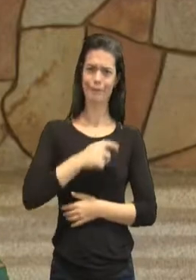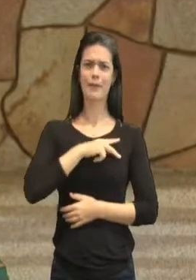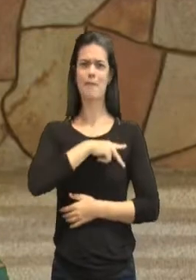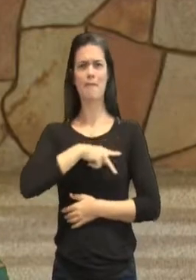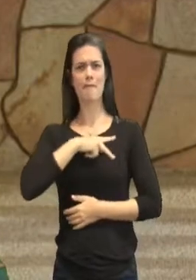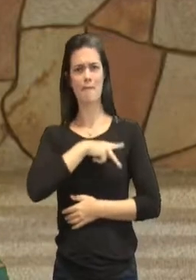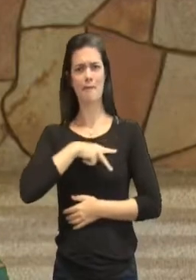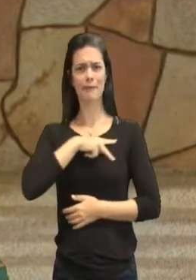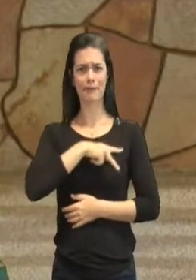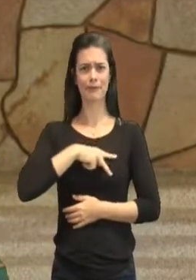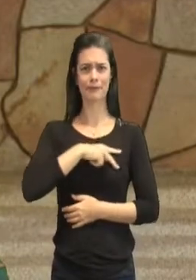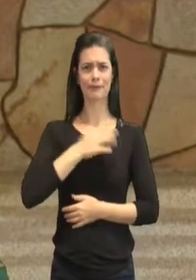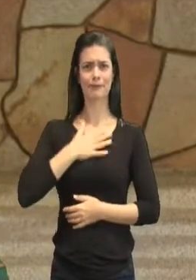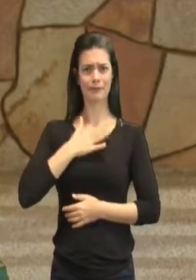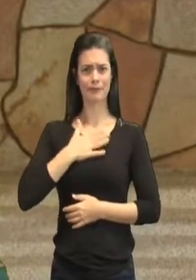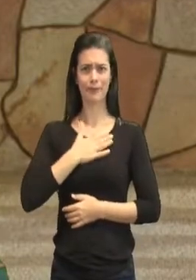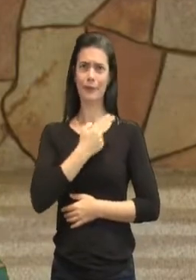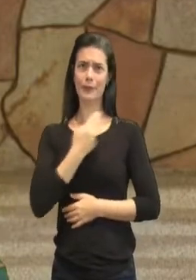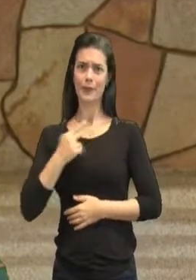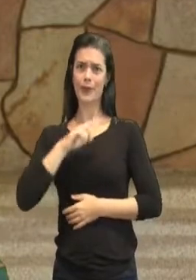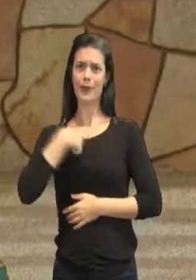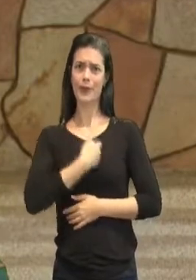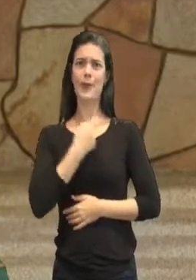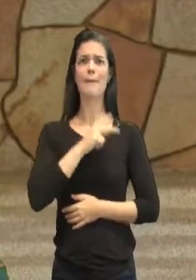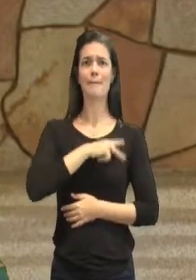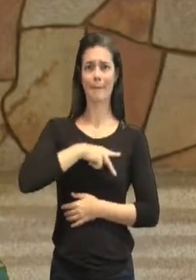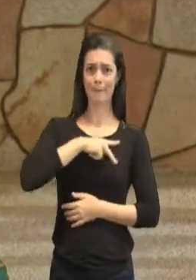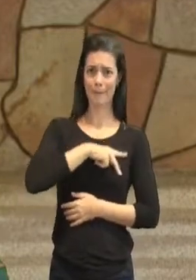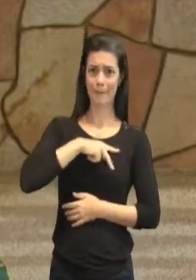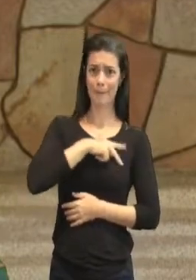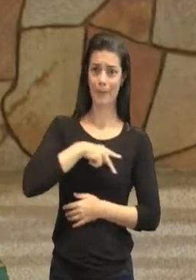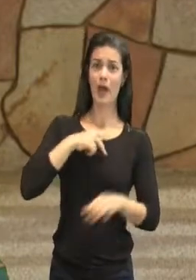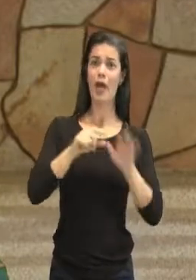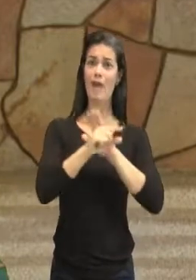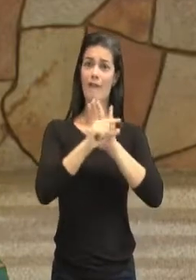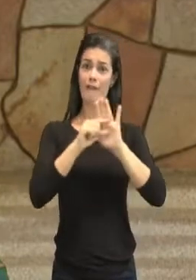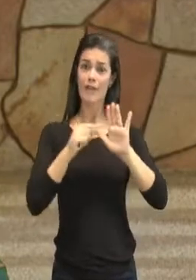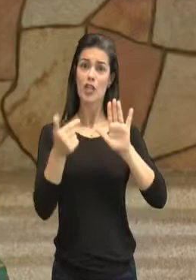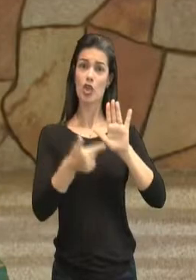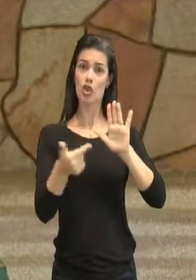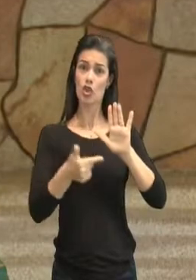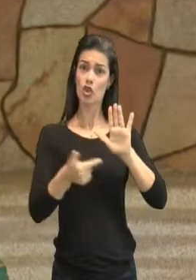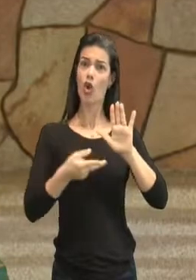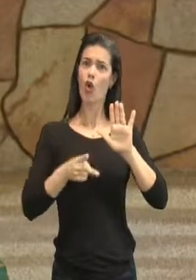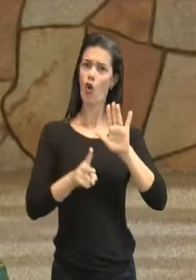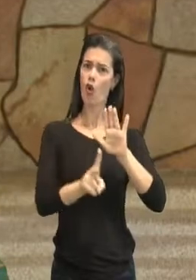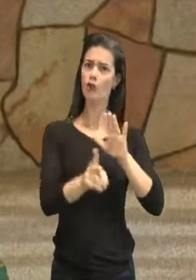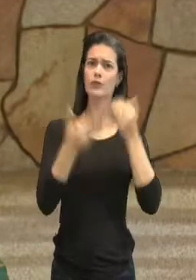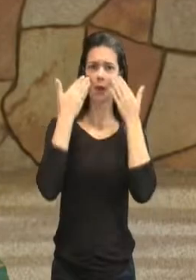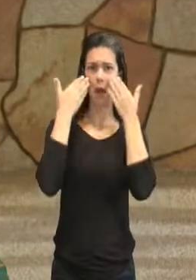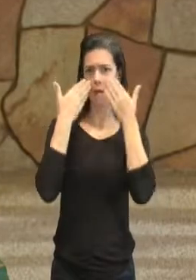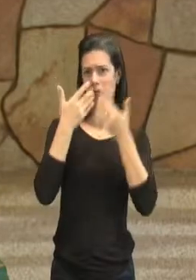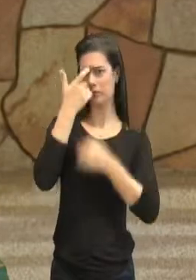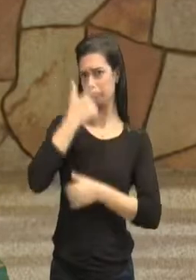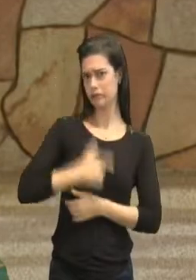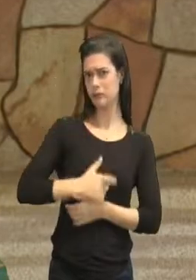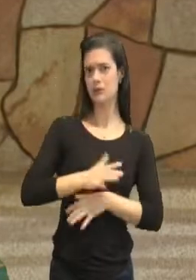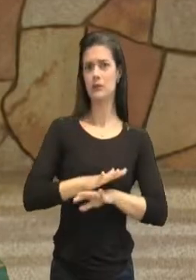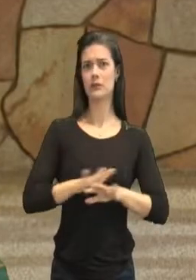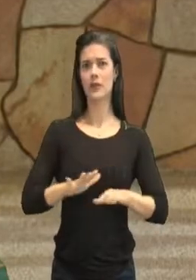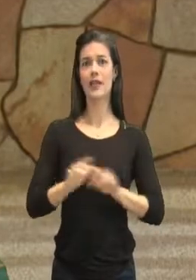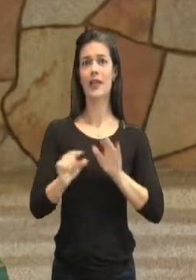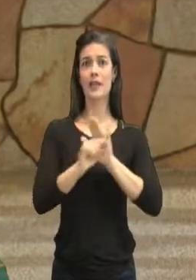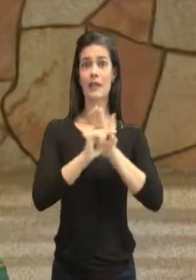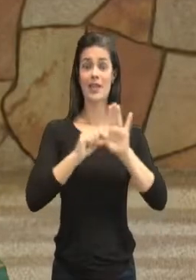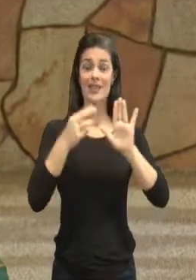carta, o remetente dessa carta, e no verso 2, ele continua então essa saudação inicial. Dos versos 3